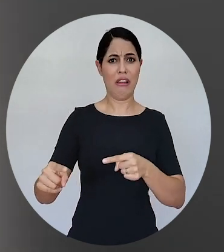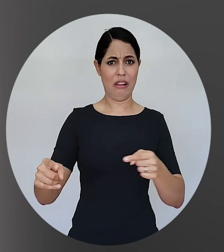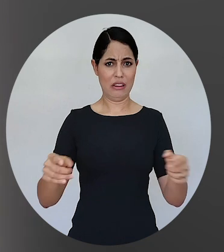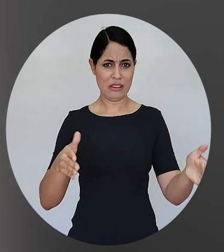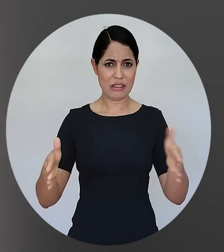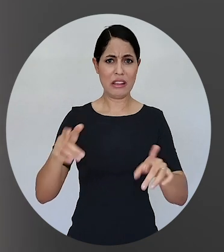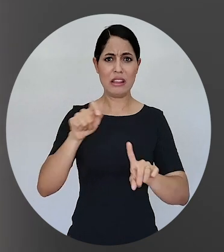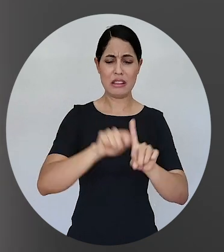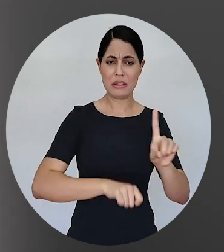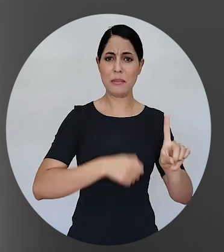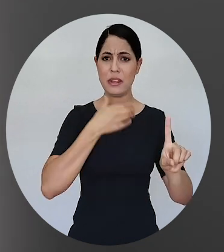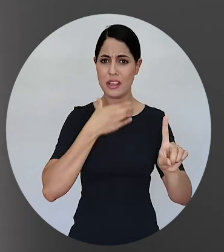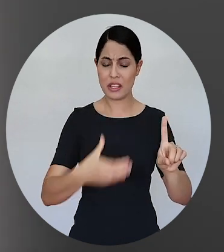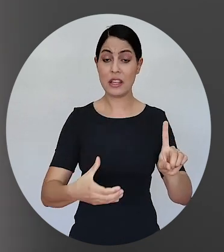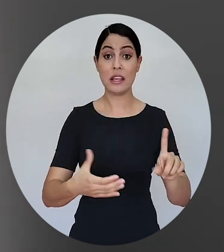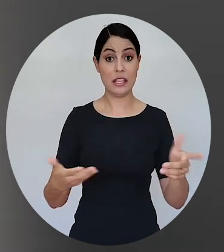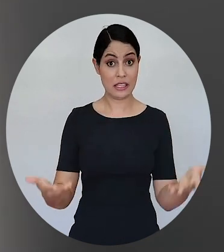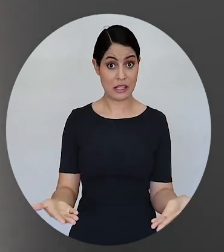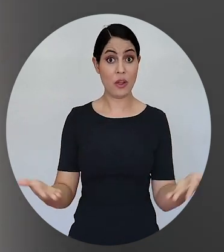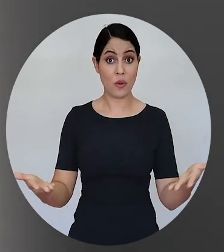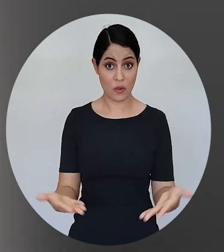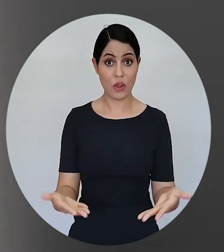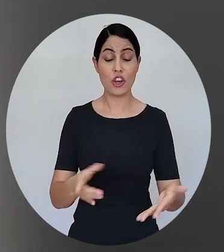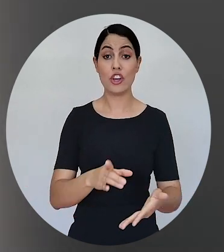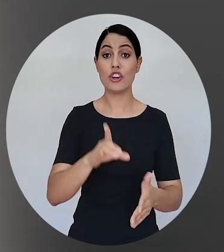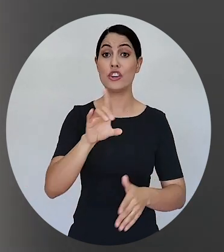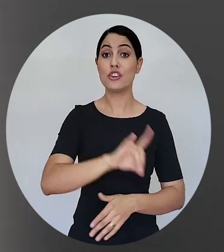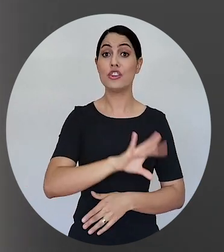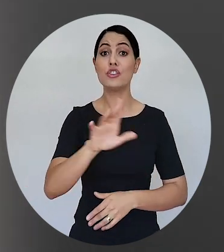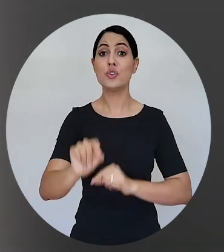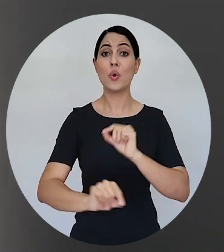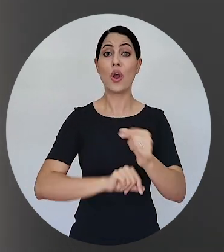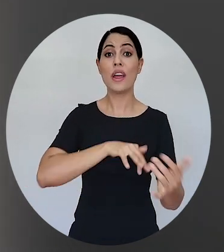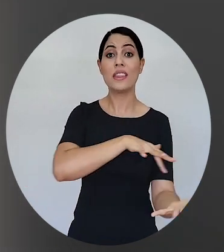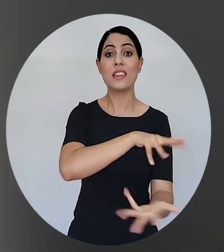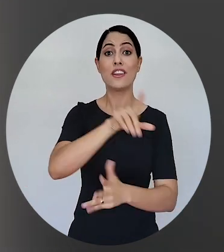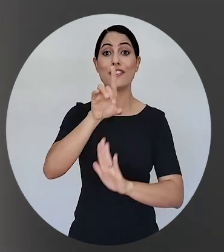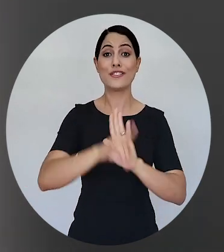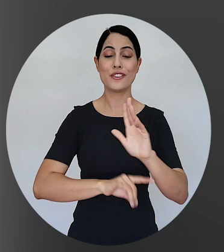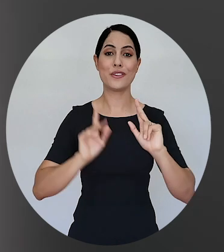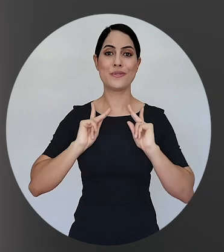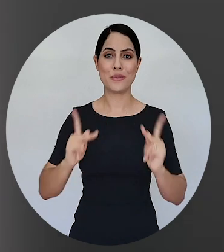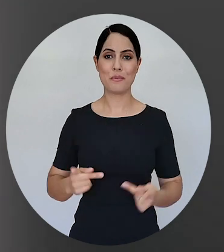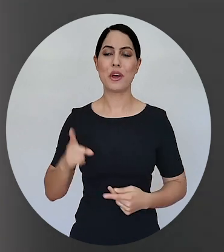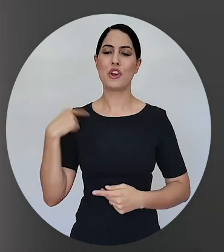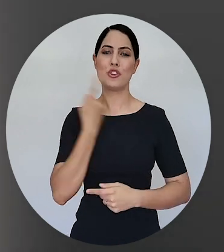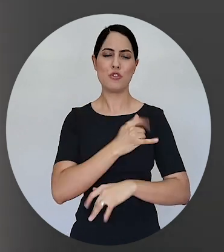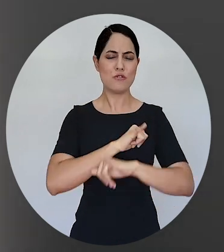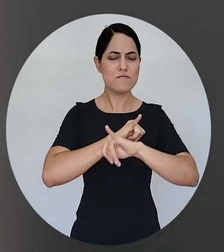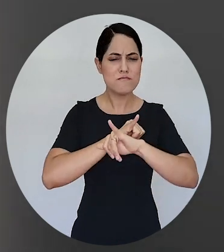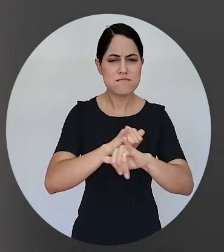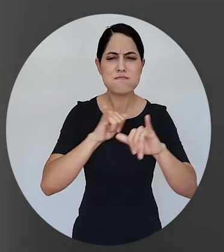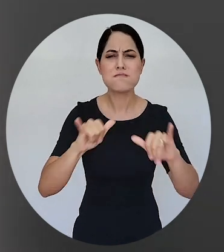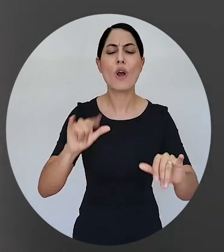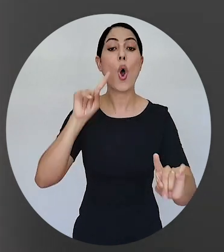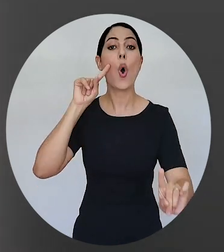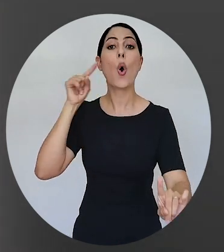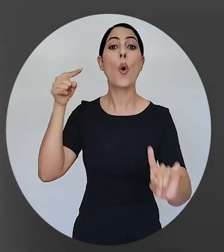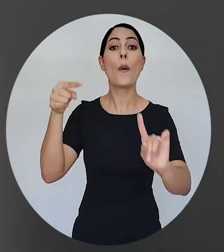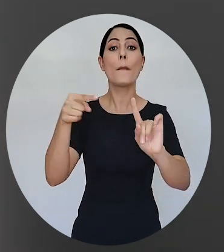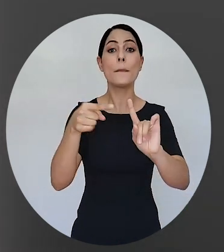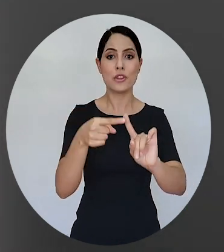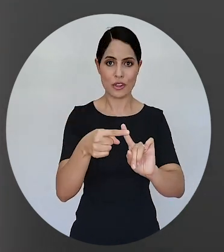lança, neste 10 de dezembro, Dia Internacional dos Direitos Humanos, uma grande campanha,